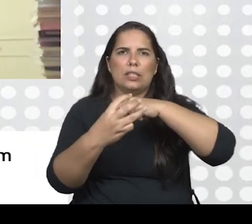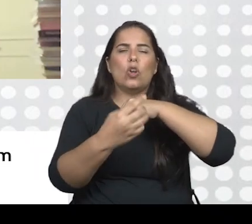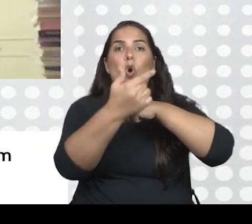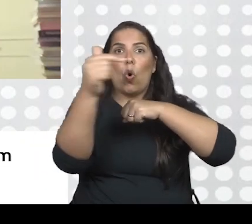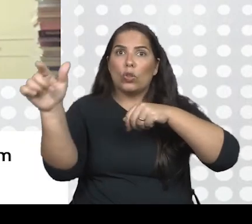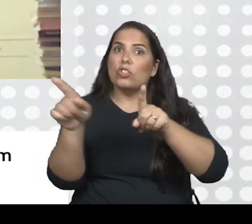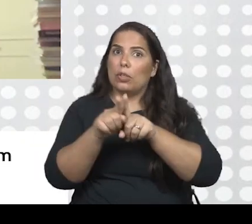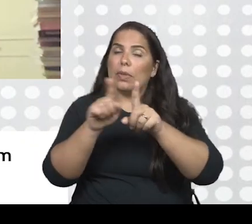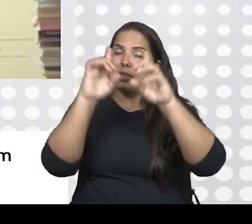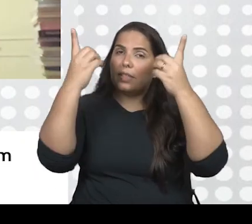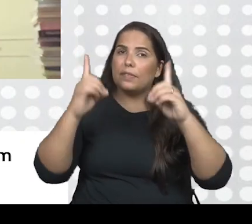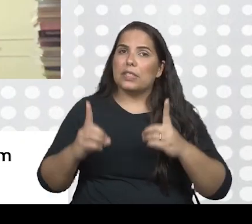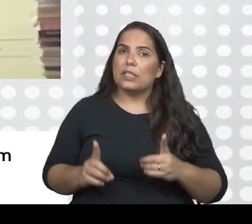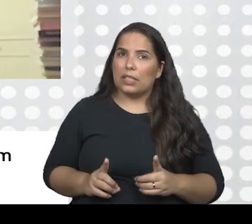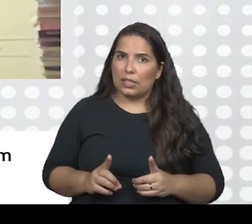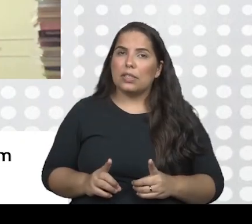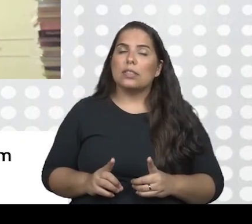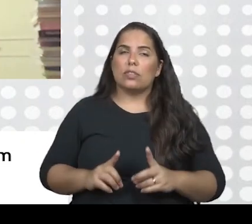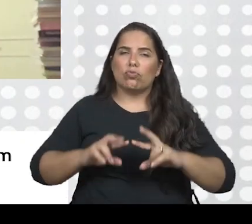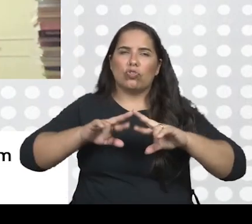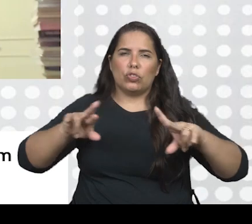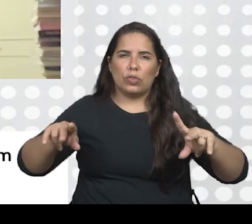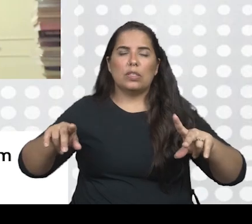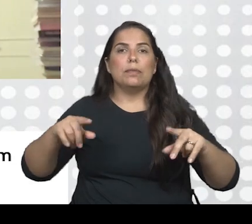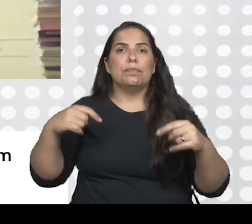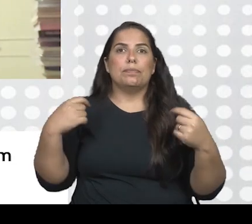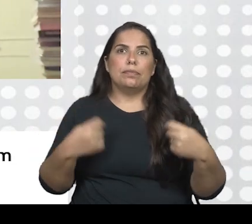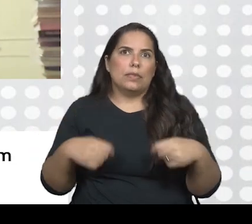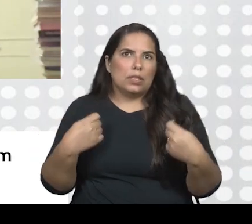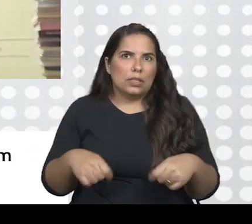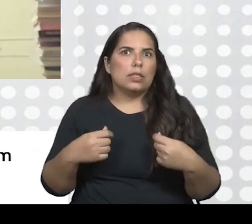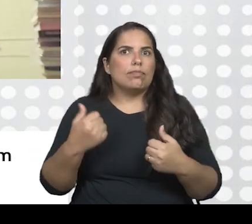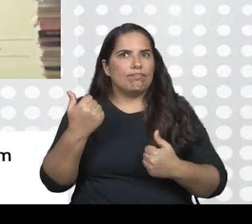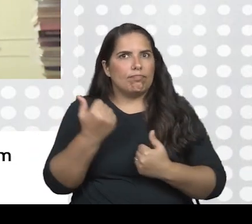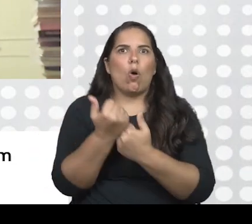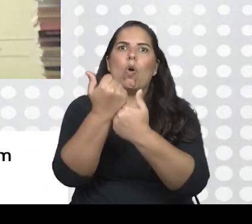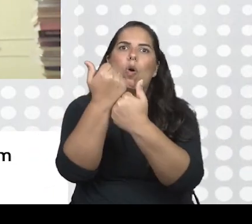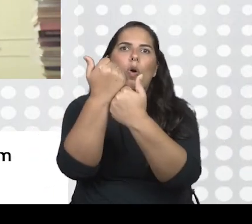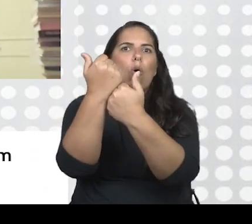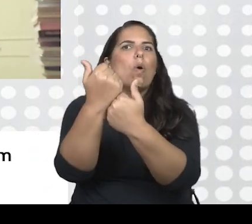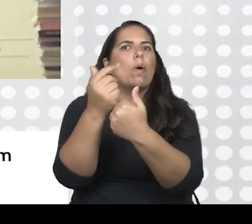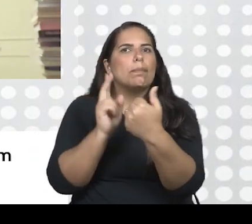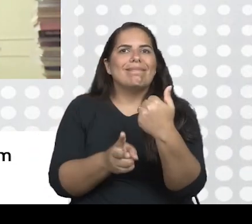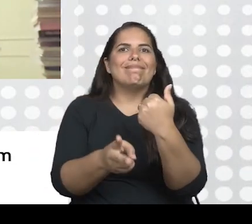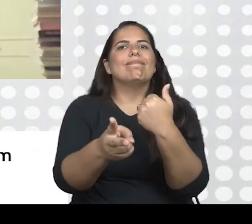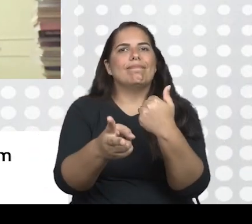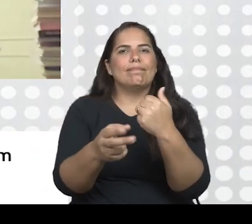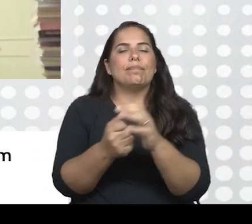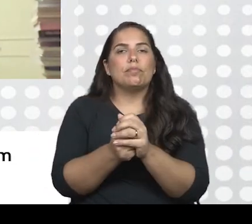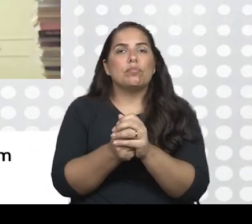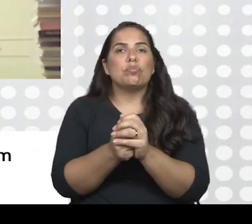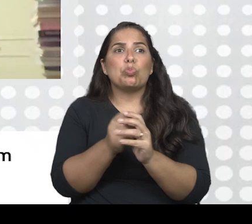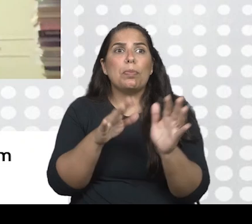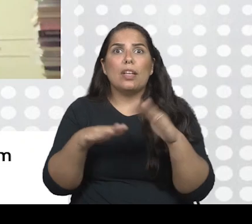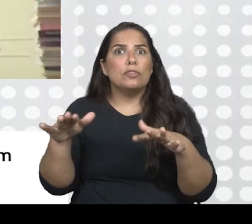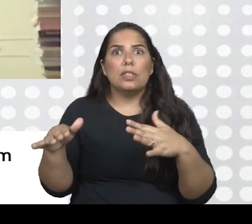outras deficiências múltiplas que demandam de suportes mais permanentes e que